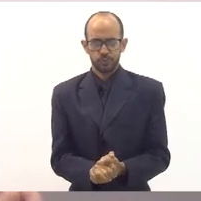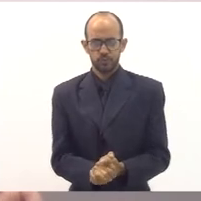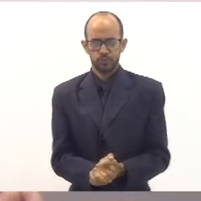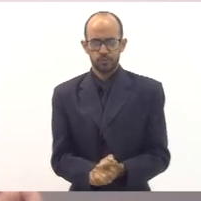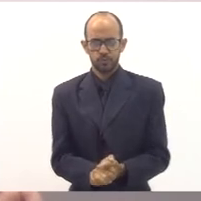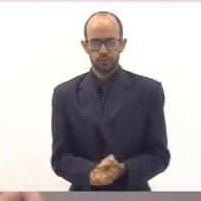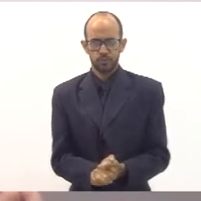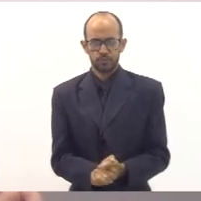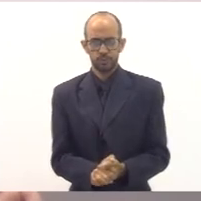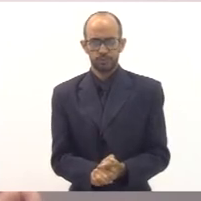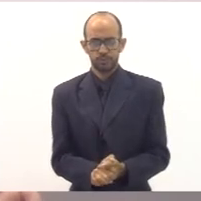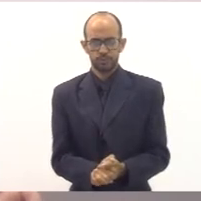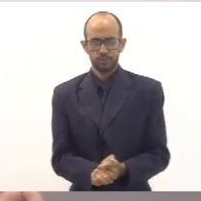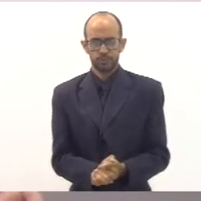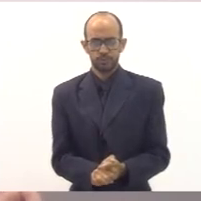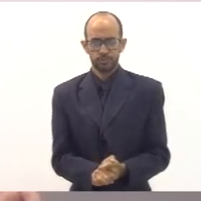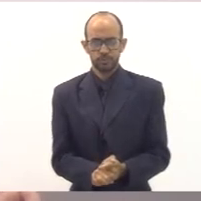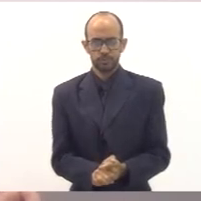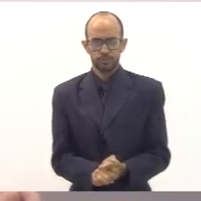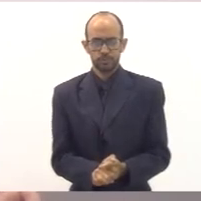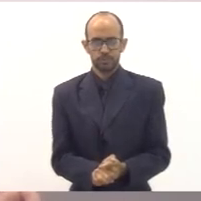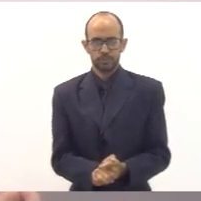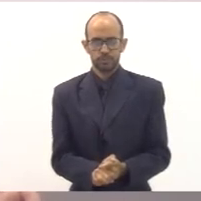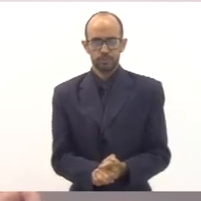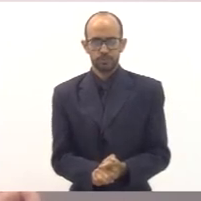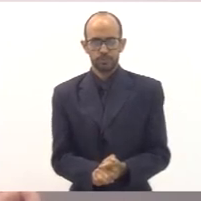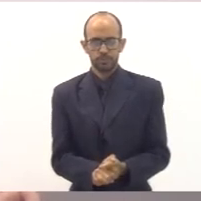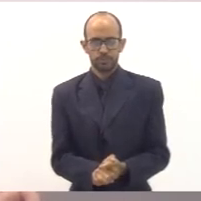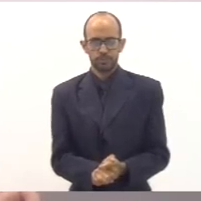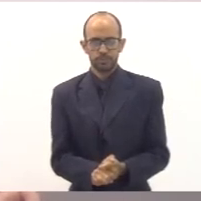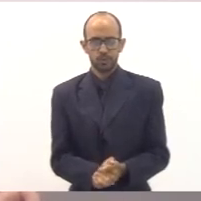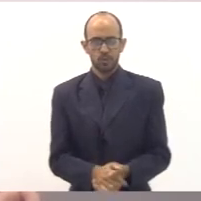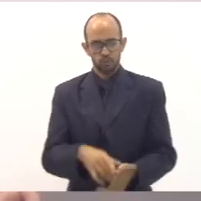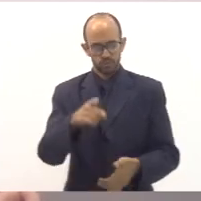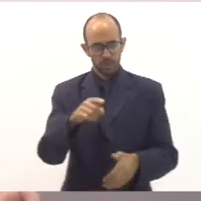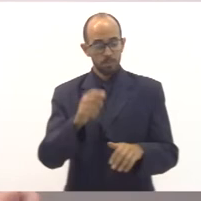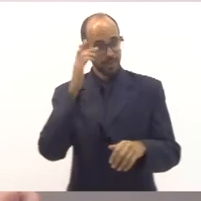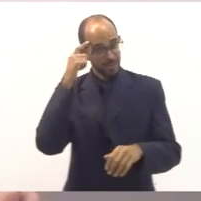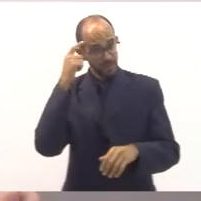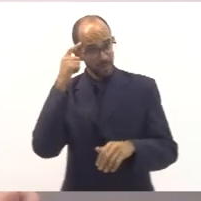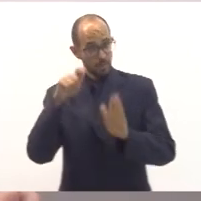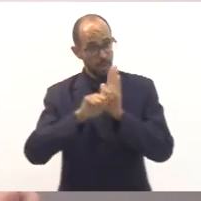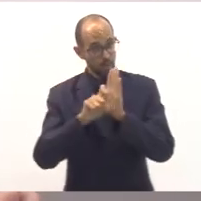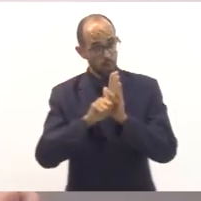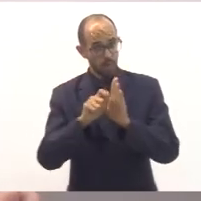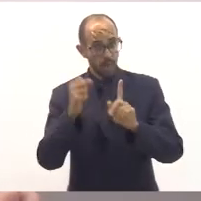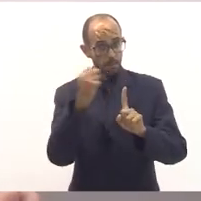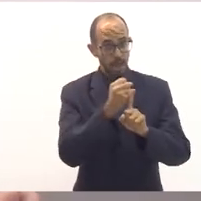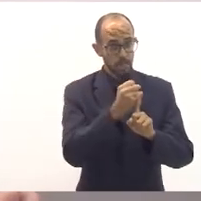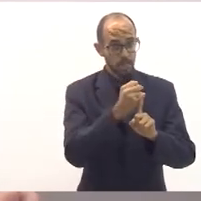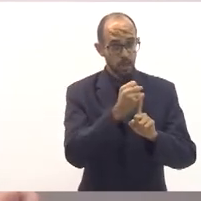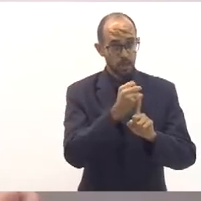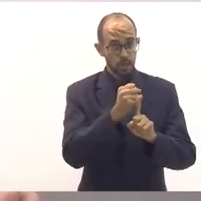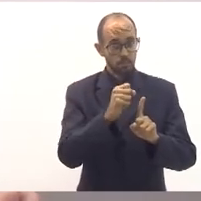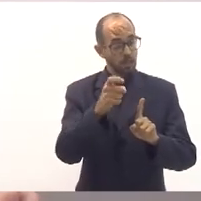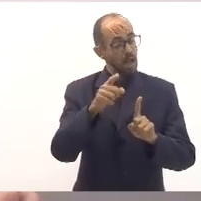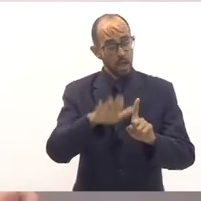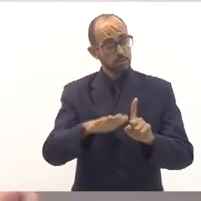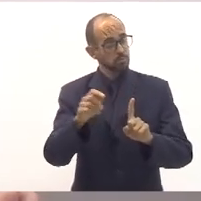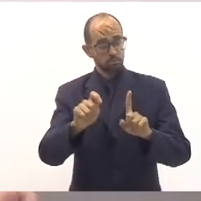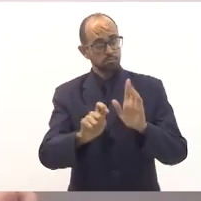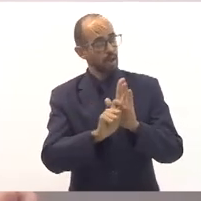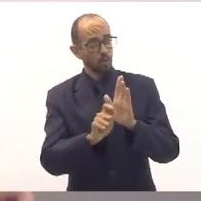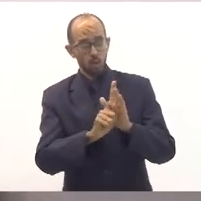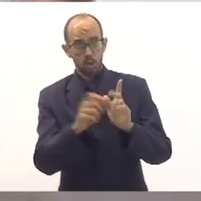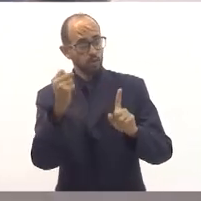né você pensa que a maconha mata maconha não te mata